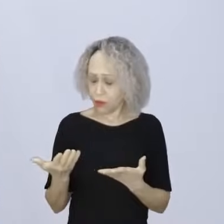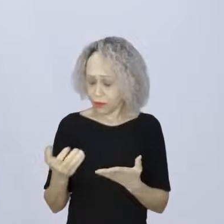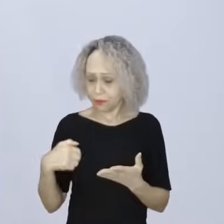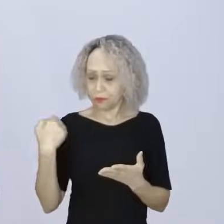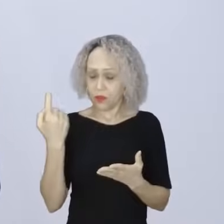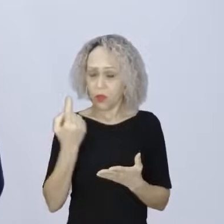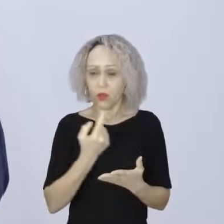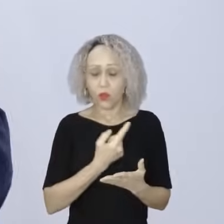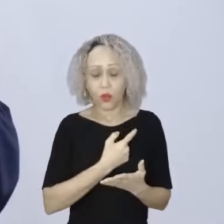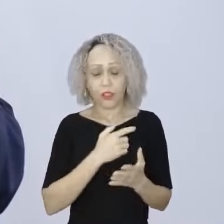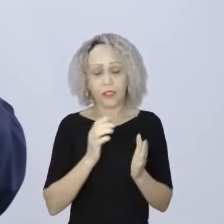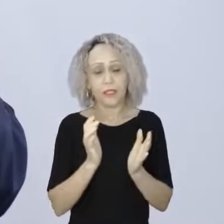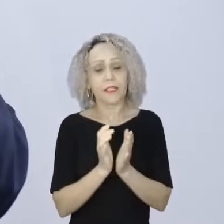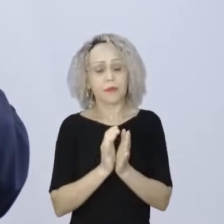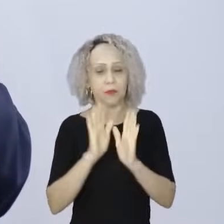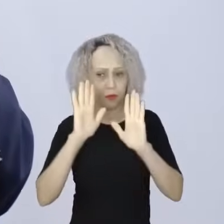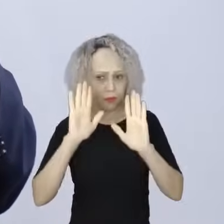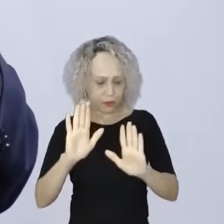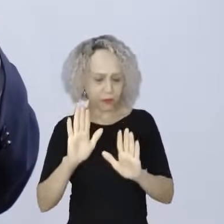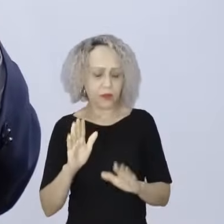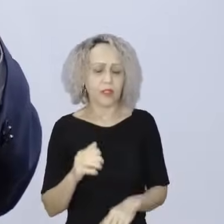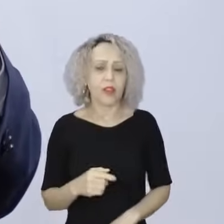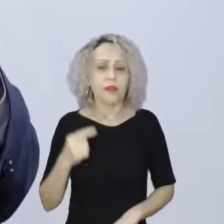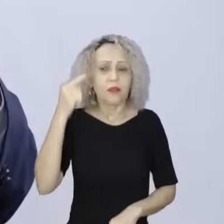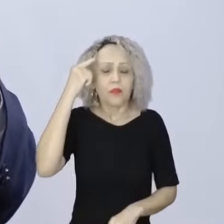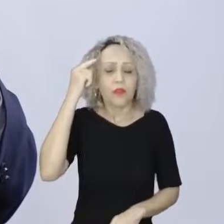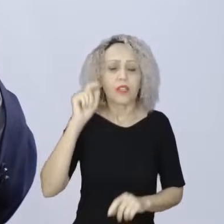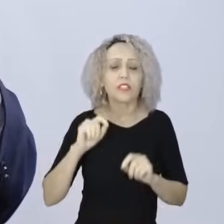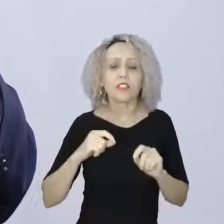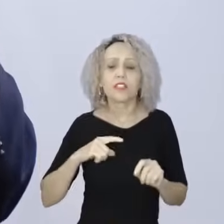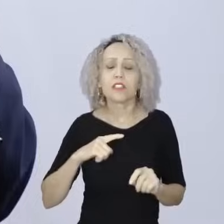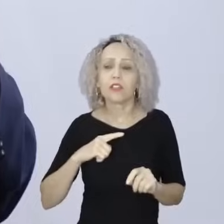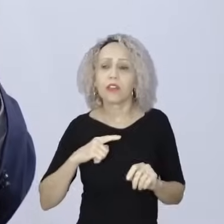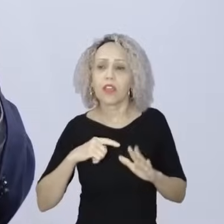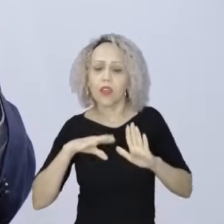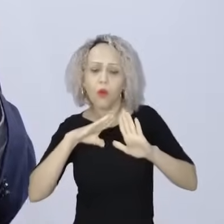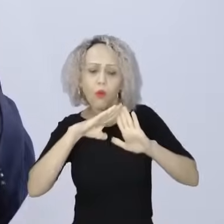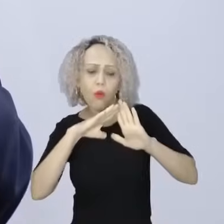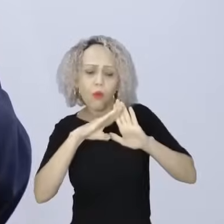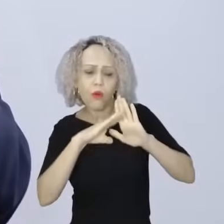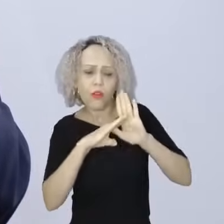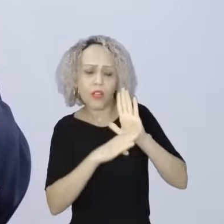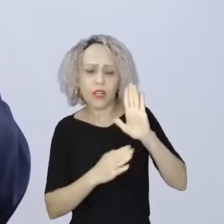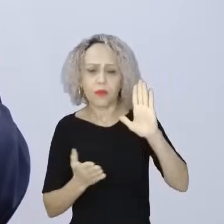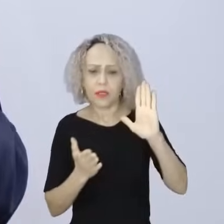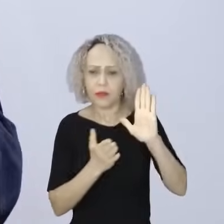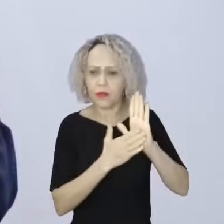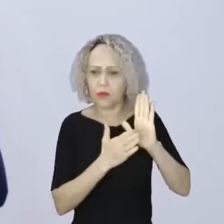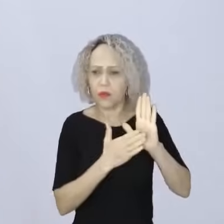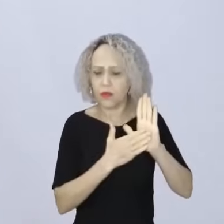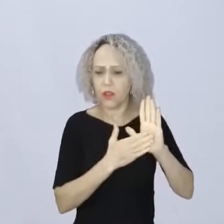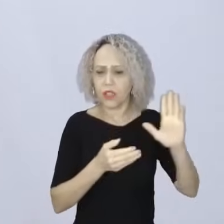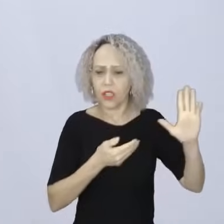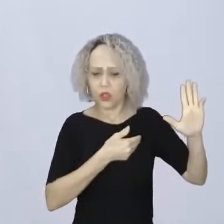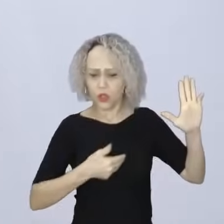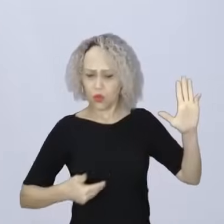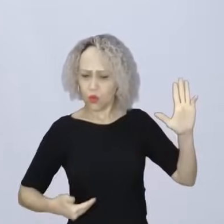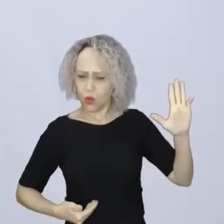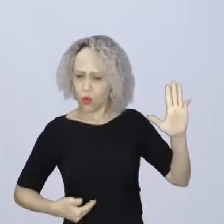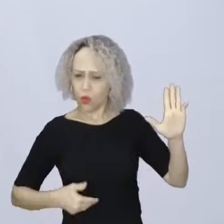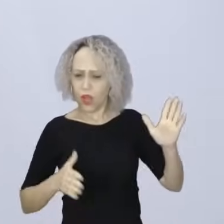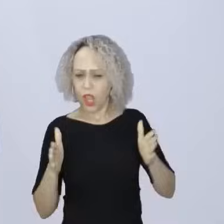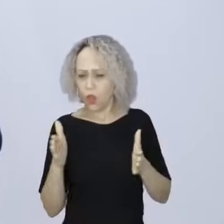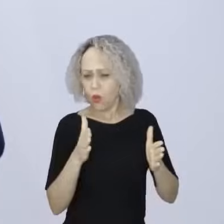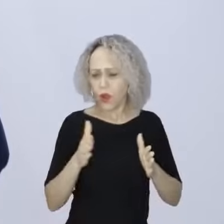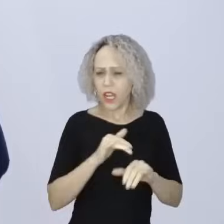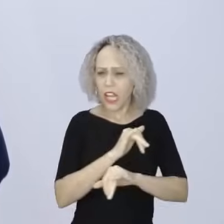seguinte pressuposto: tinha o programa e as propostas que o Lula apresentou na campanha. Então